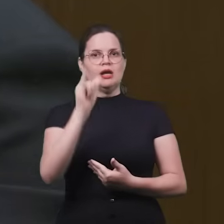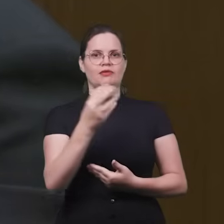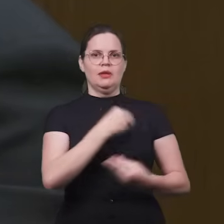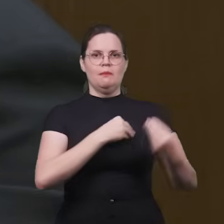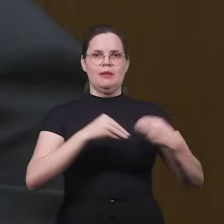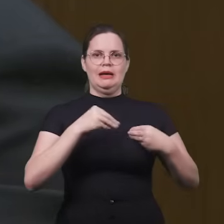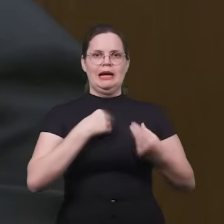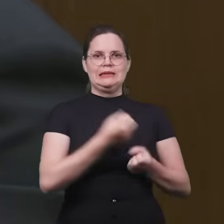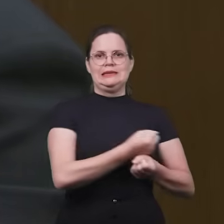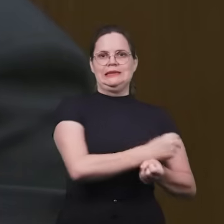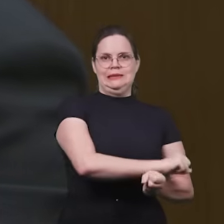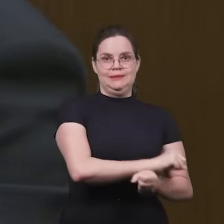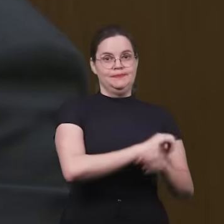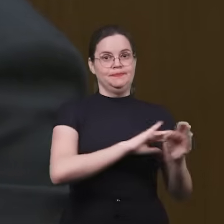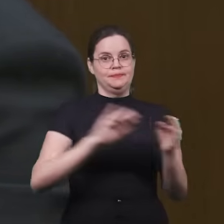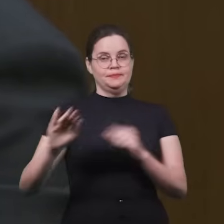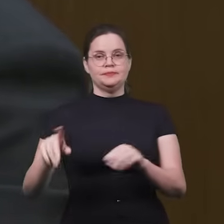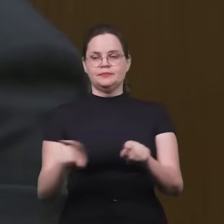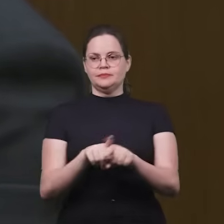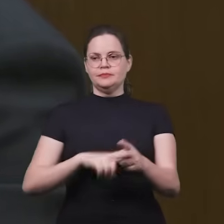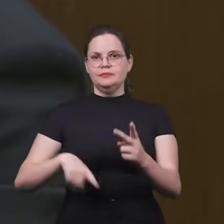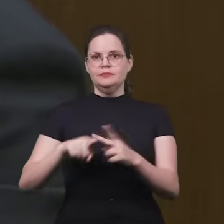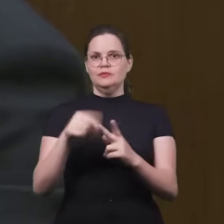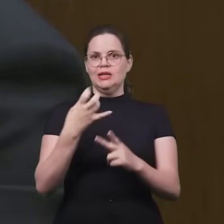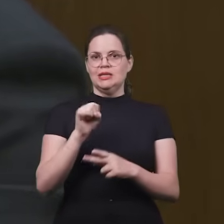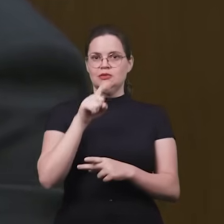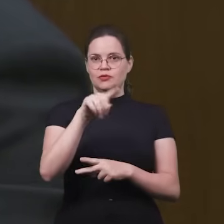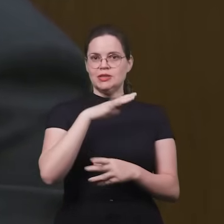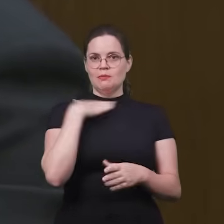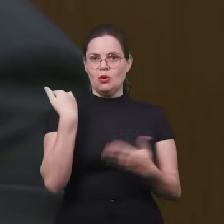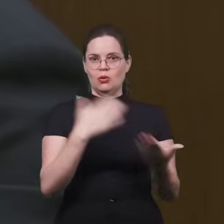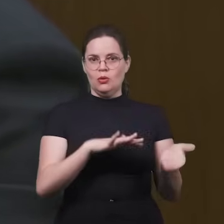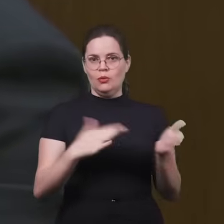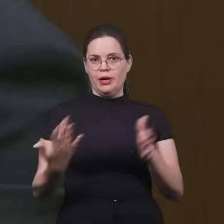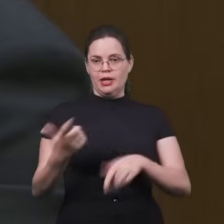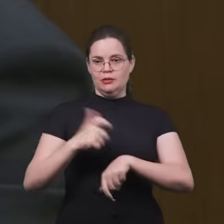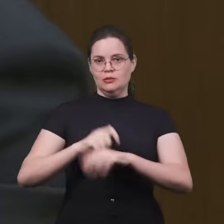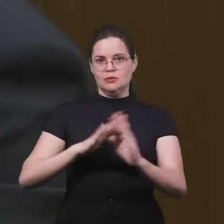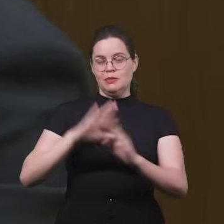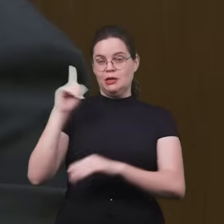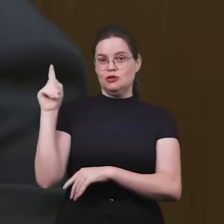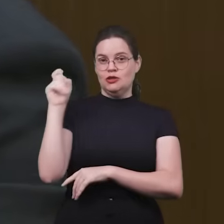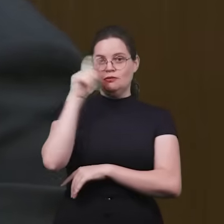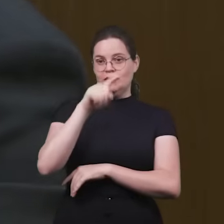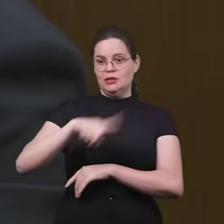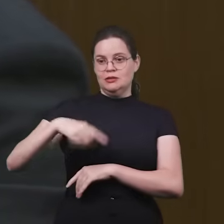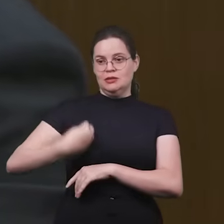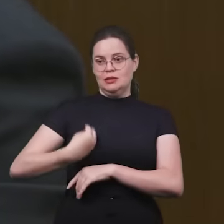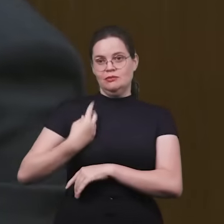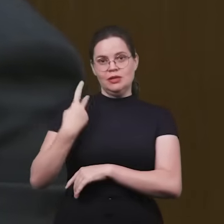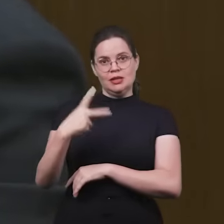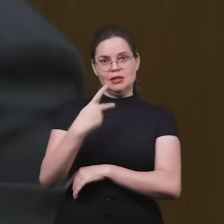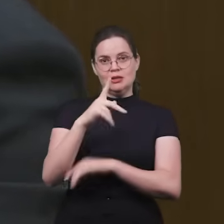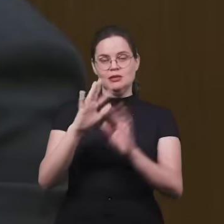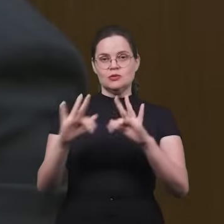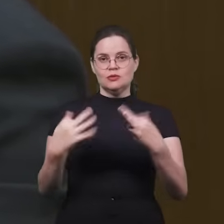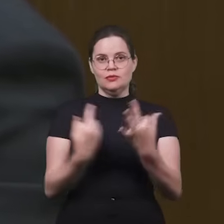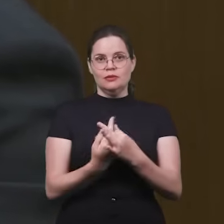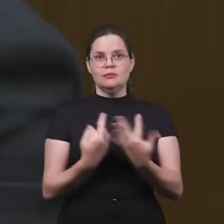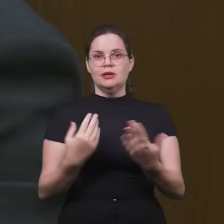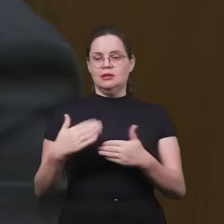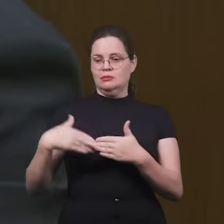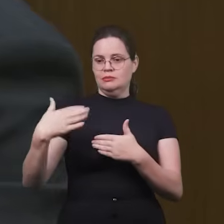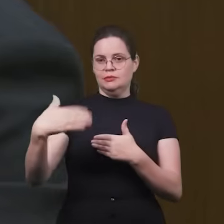que garante que mesmo quando você não estiver aqui, nos momentos mais difíceis da vida da sua família, da